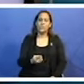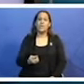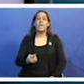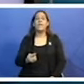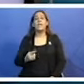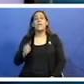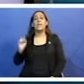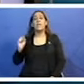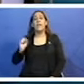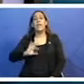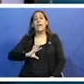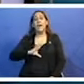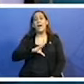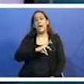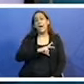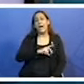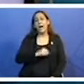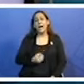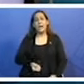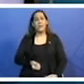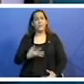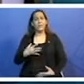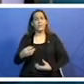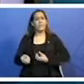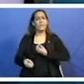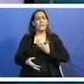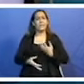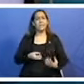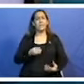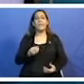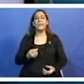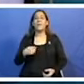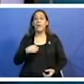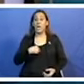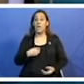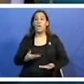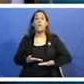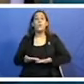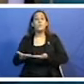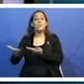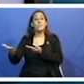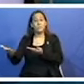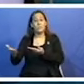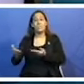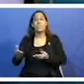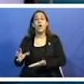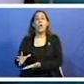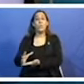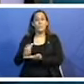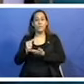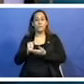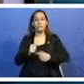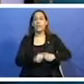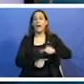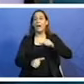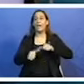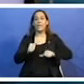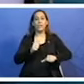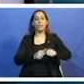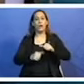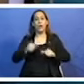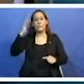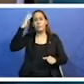literatura, de cordel também gostar, estou à disposição para podermos conversar e trocarmos figurinhas